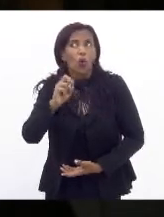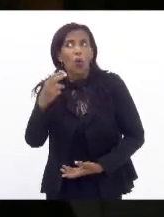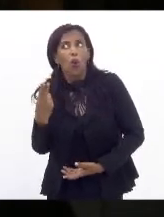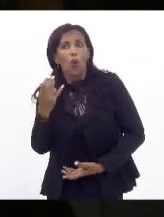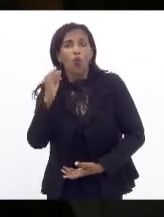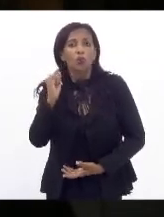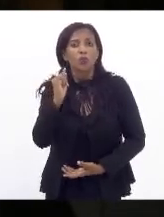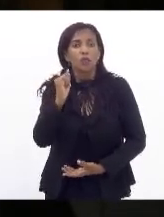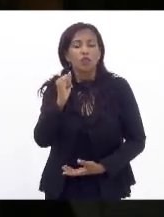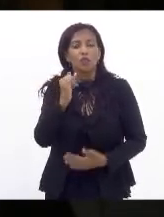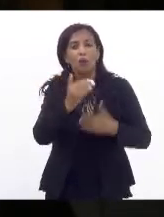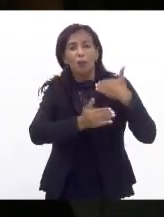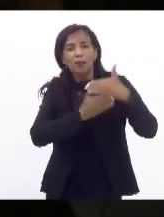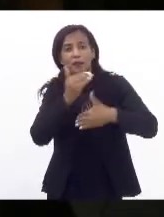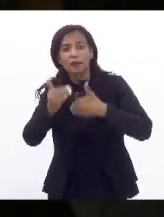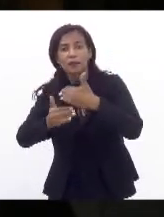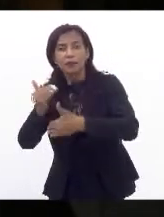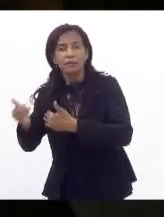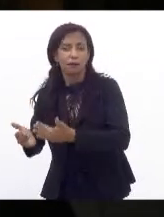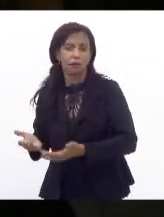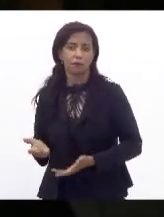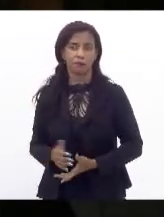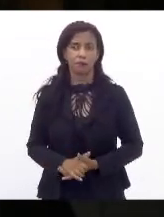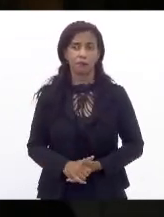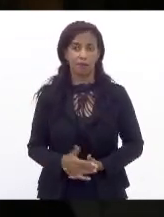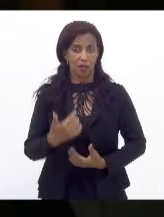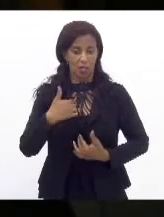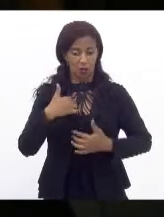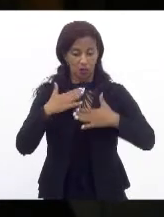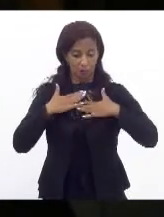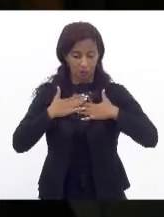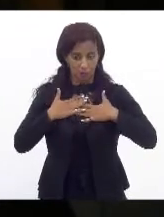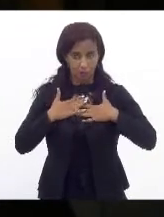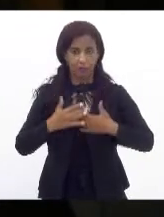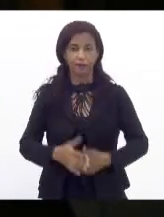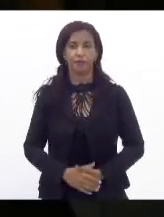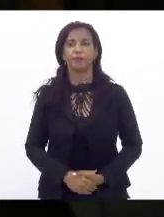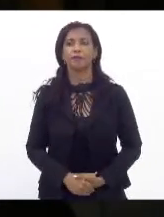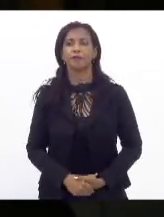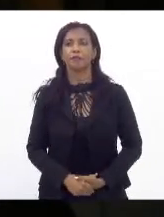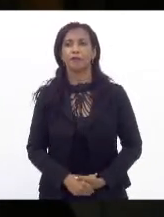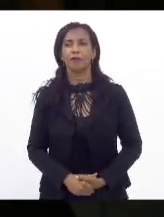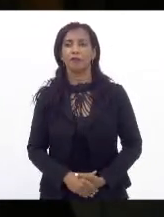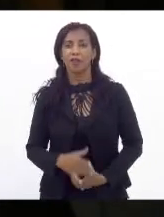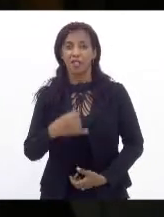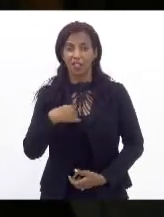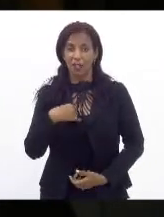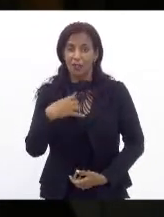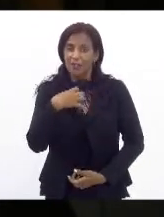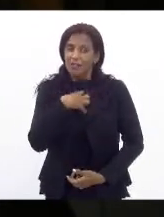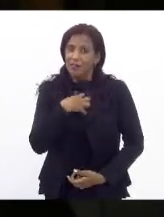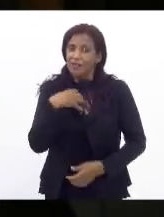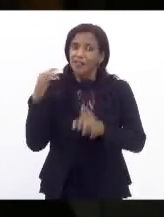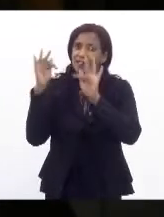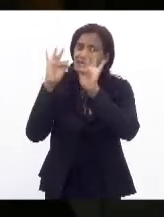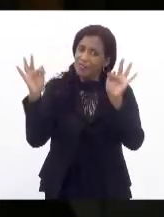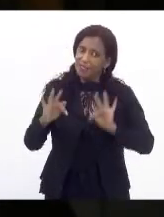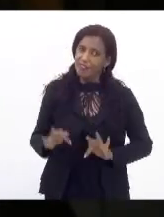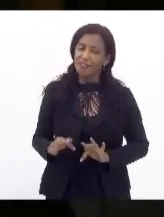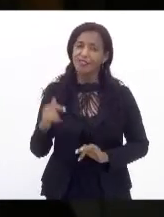uma série, a série. Eu, da minha parte, fico muito feliz que o